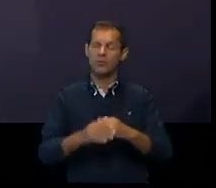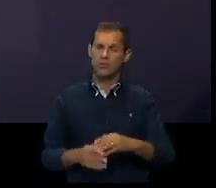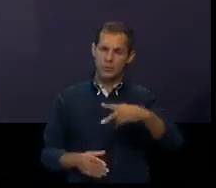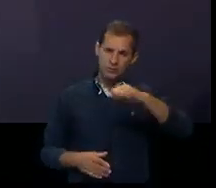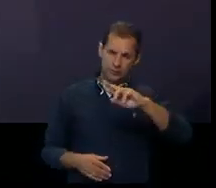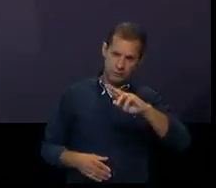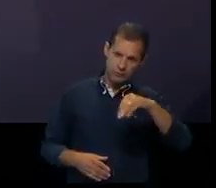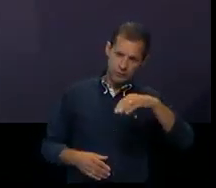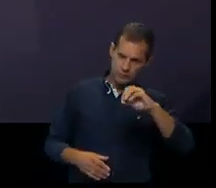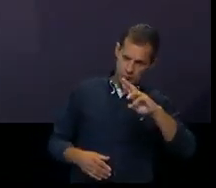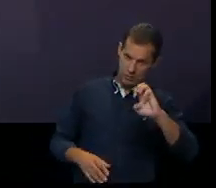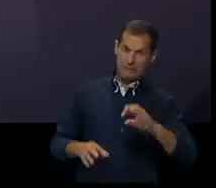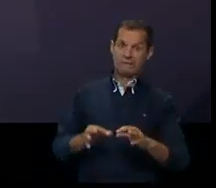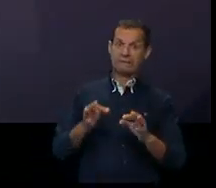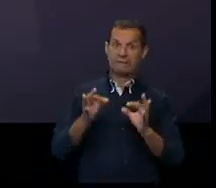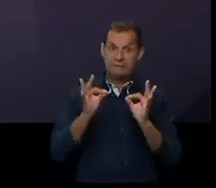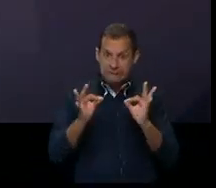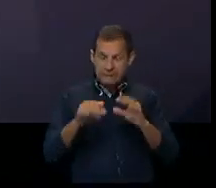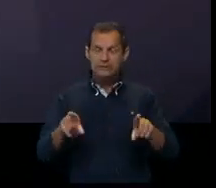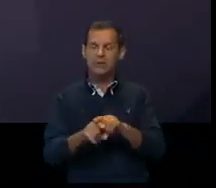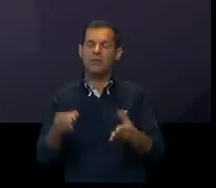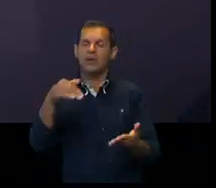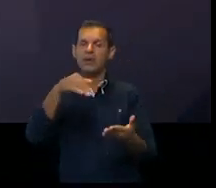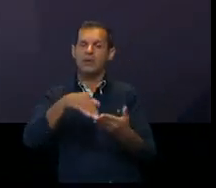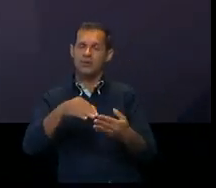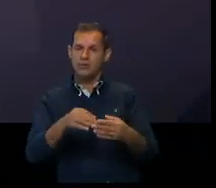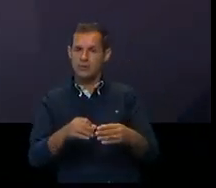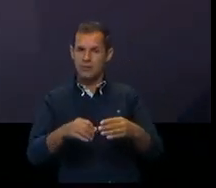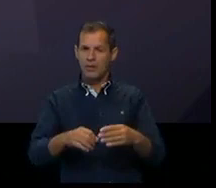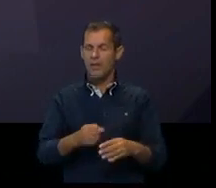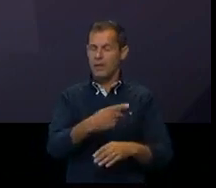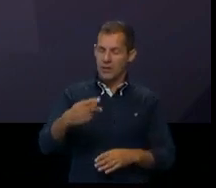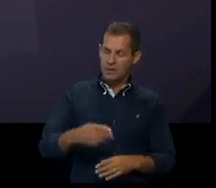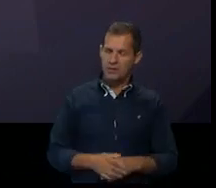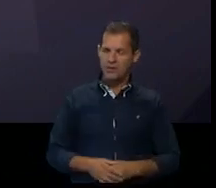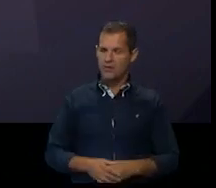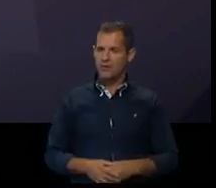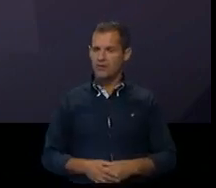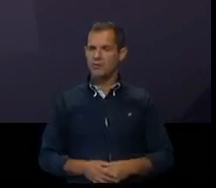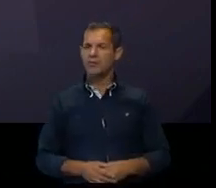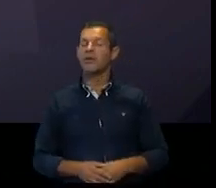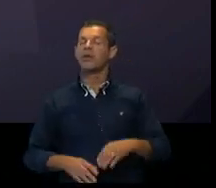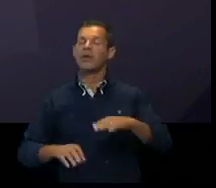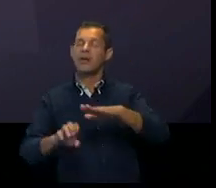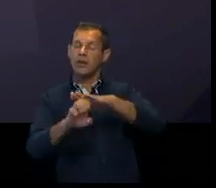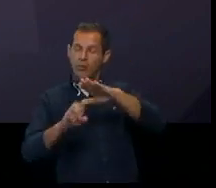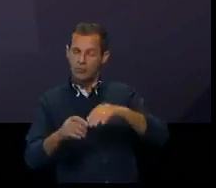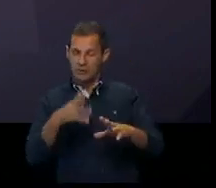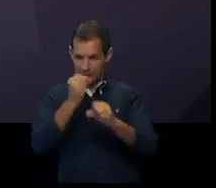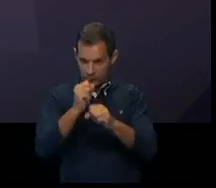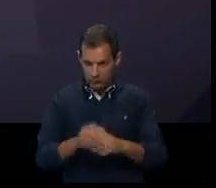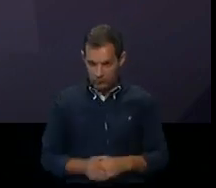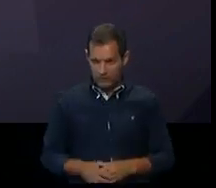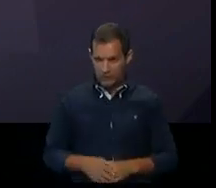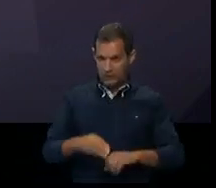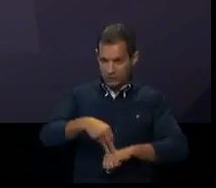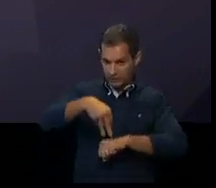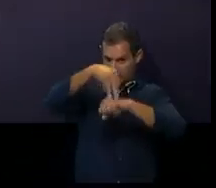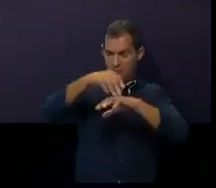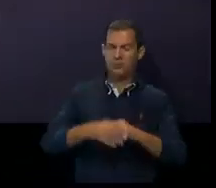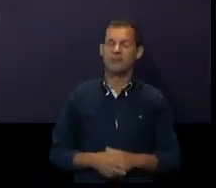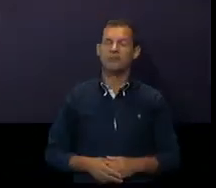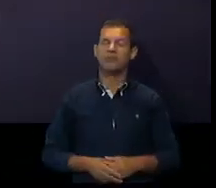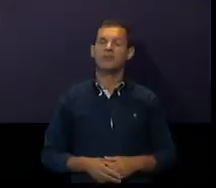mármore. Chique, hein? E nossa última função como membros da construtora Padawan conciliou cálculo e